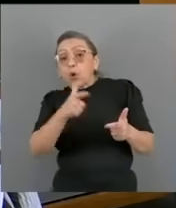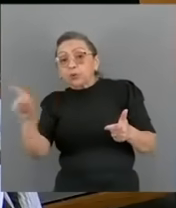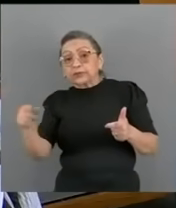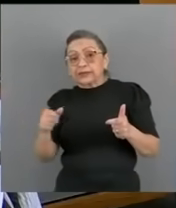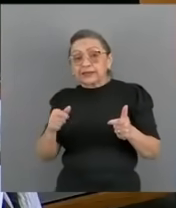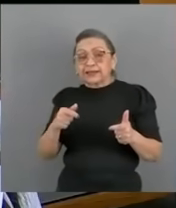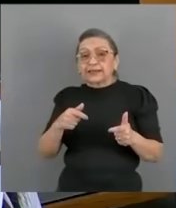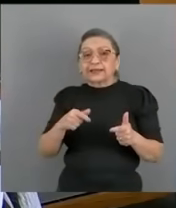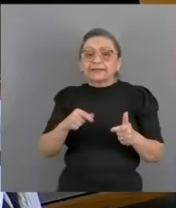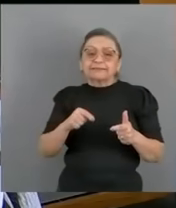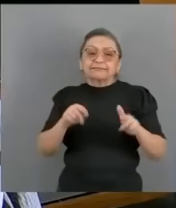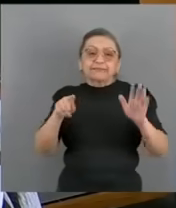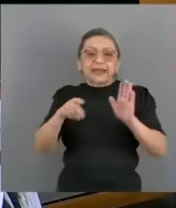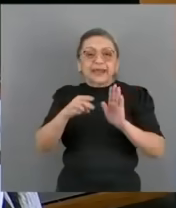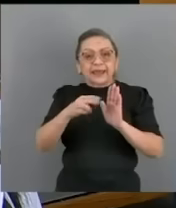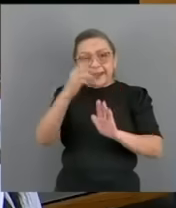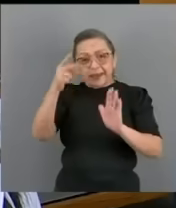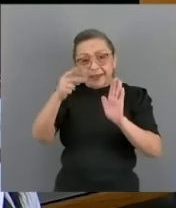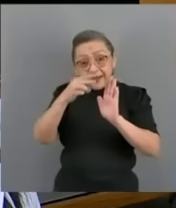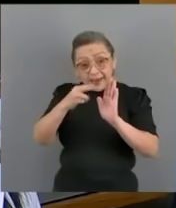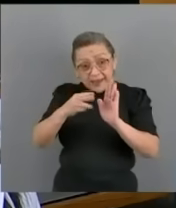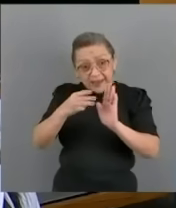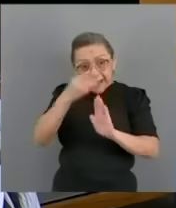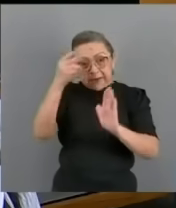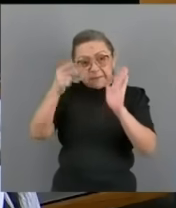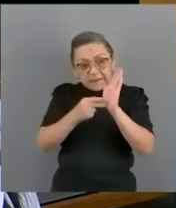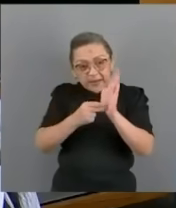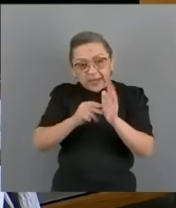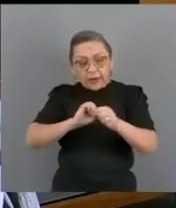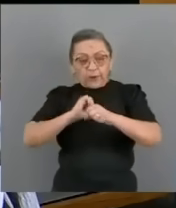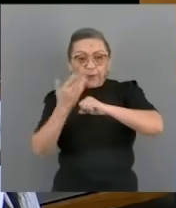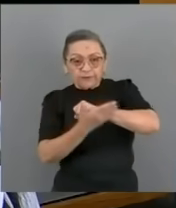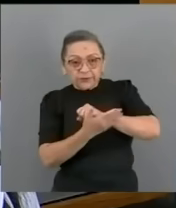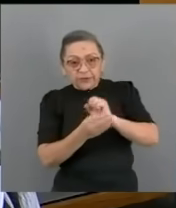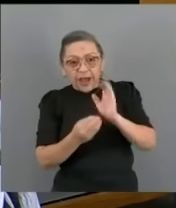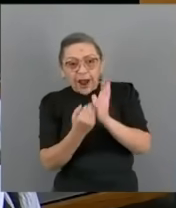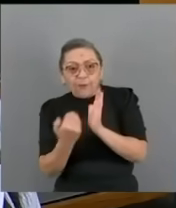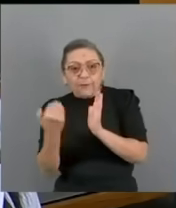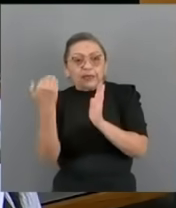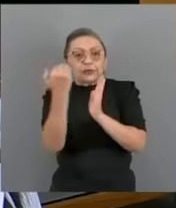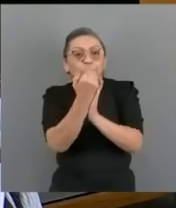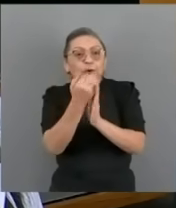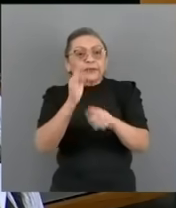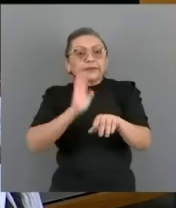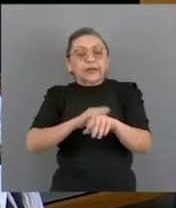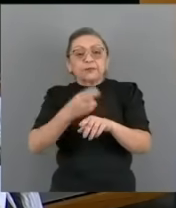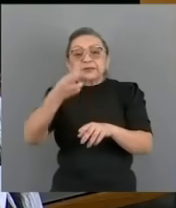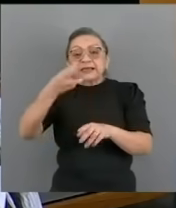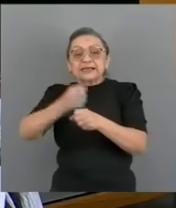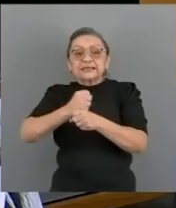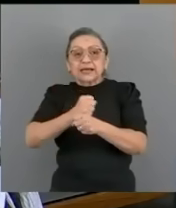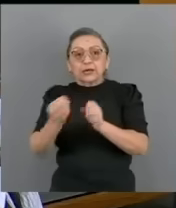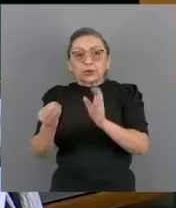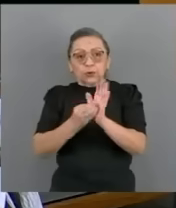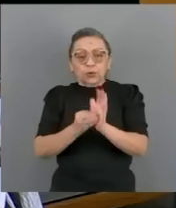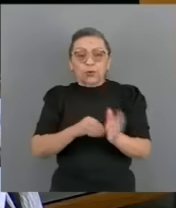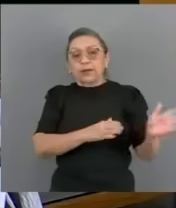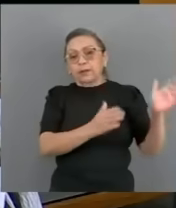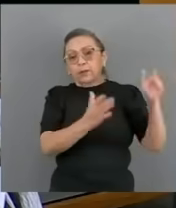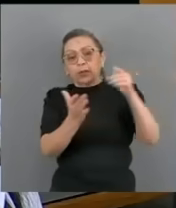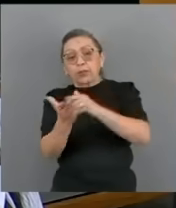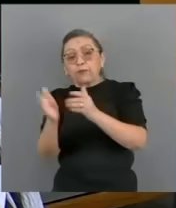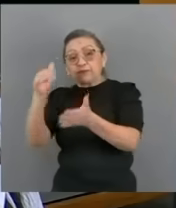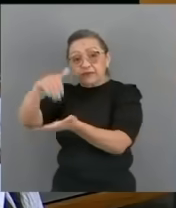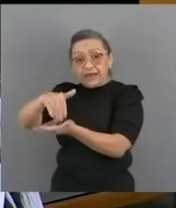Covid, botando 3 anos para renovação. E no final do governo, em dezembro, com o Jabuti do Luiz